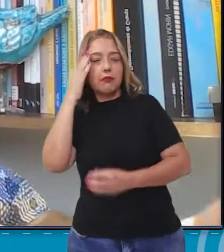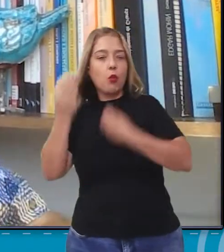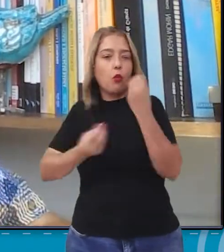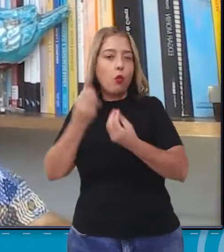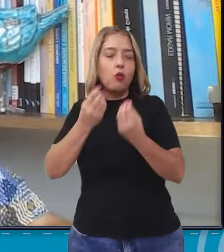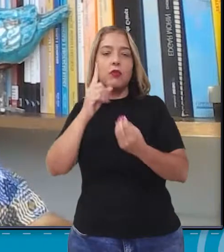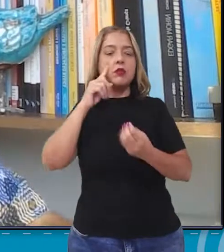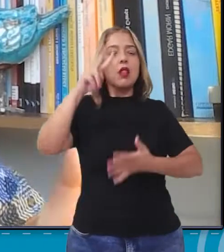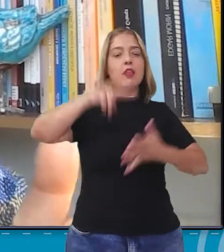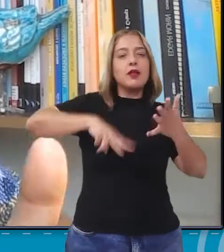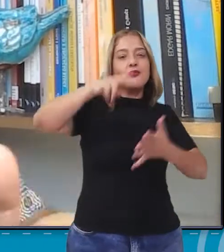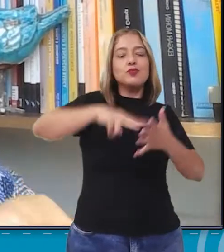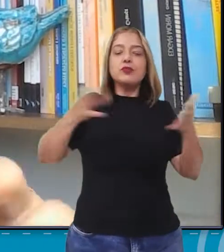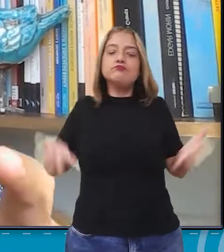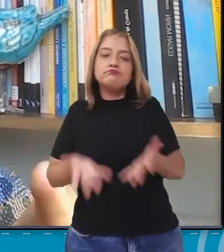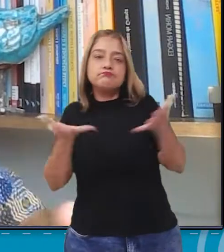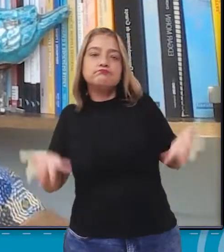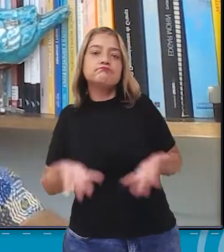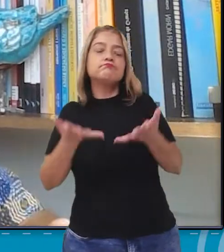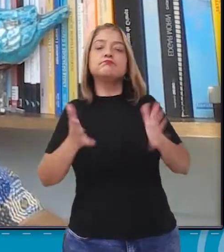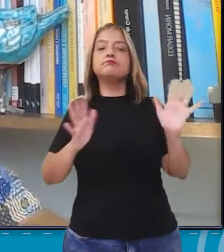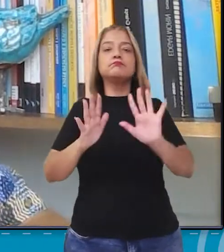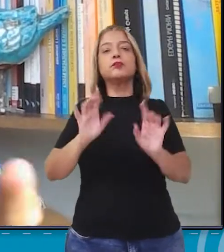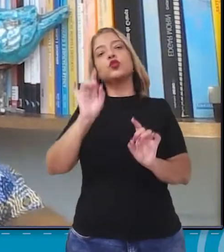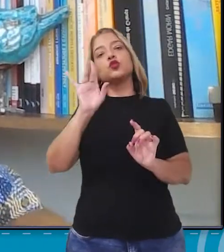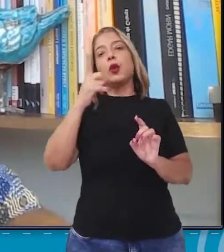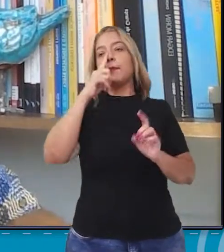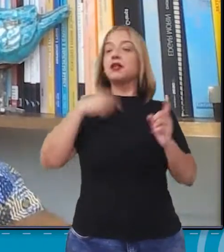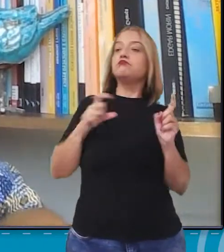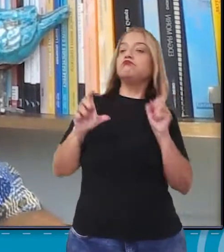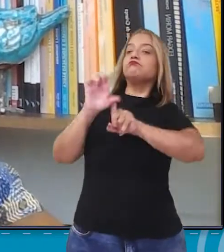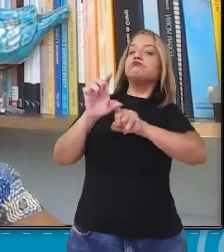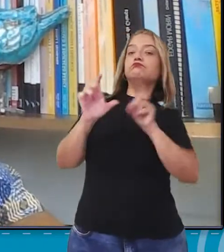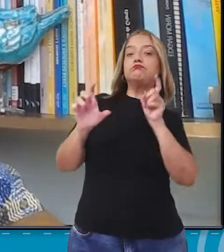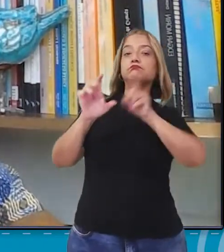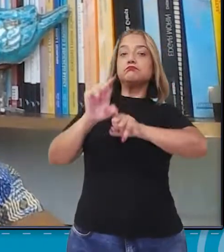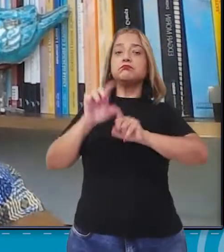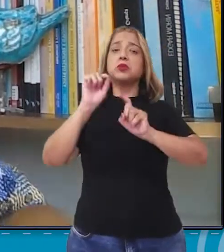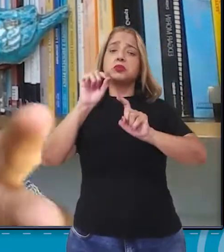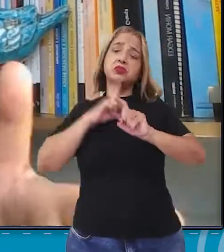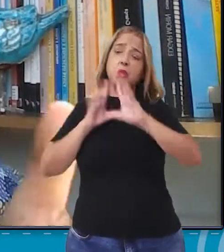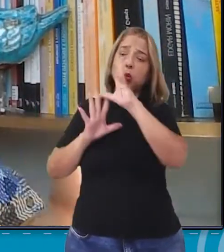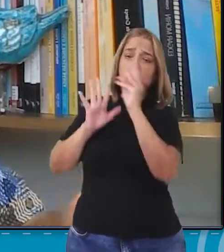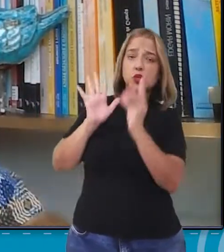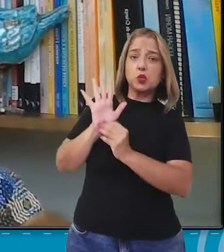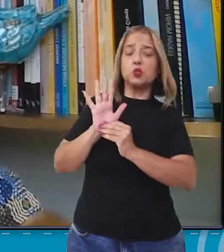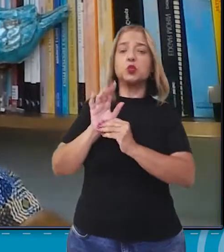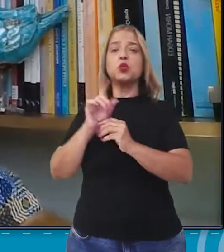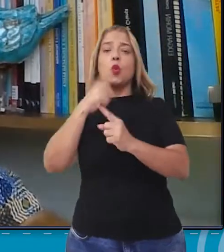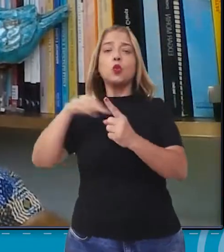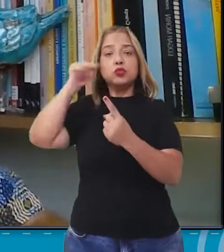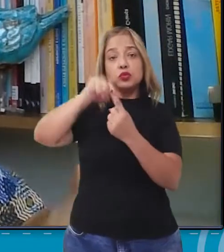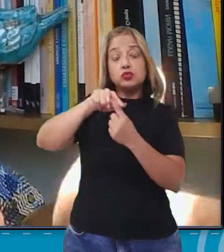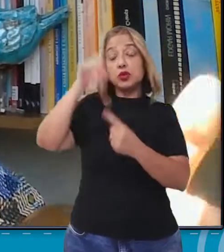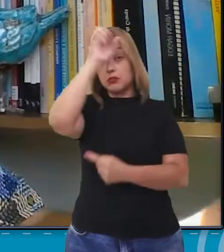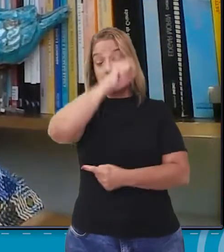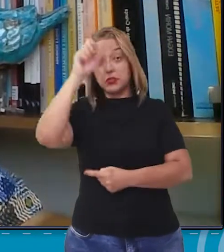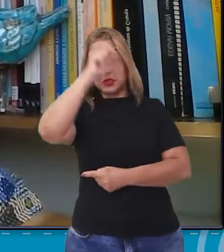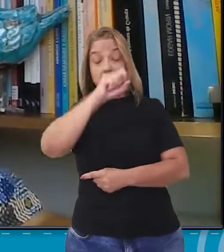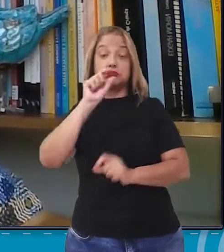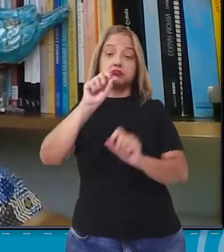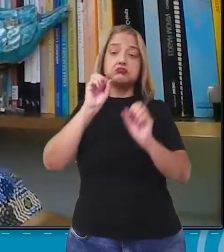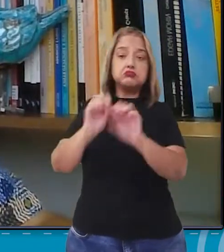trabalhada como deleite, mas sempre ancorada e colada aos conteúdos, aos objetivos de aprendizagem,